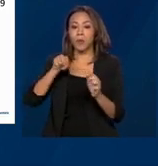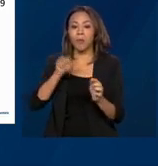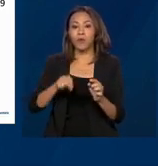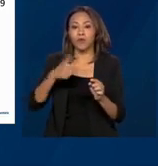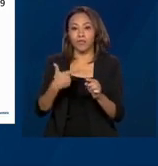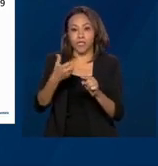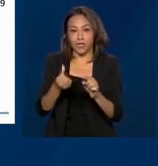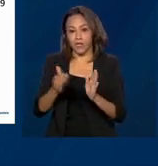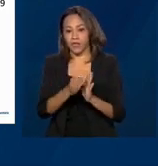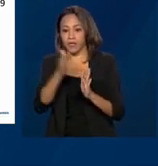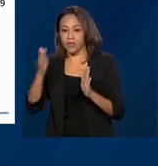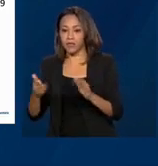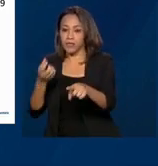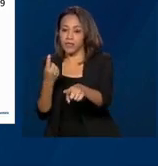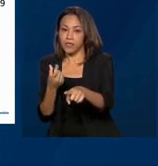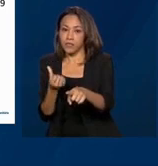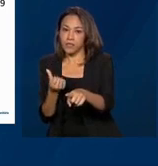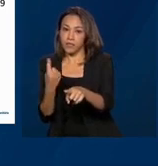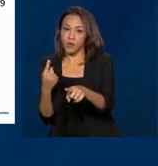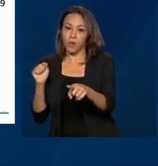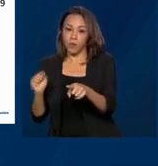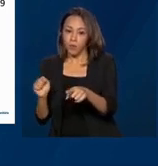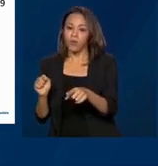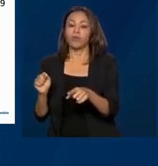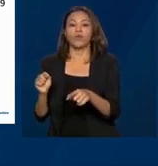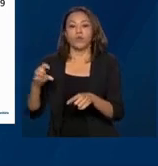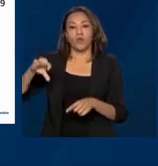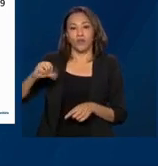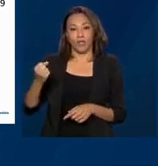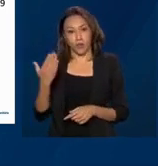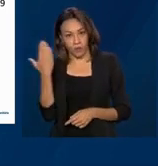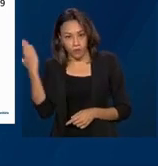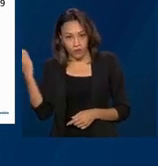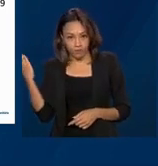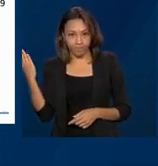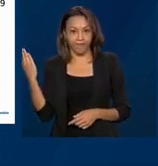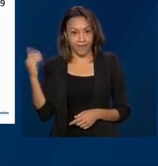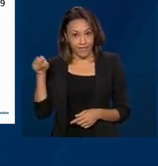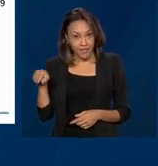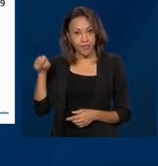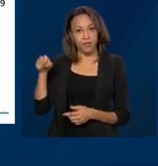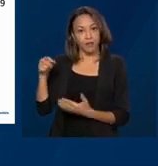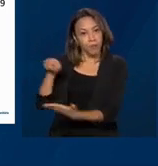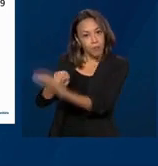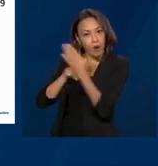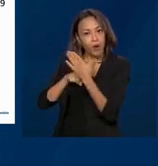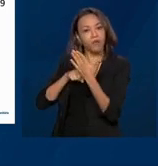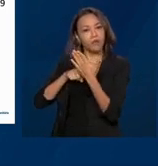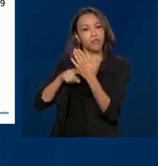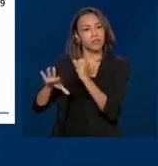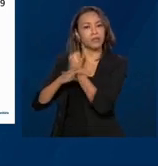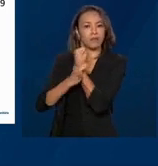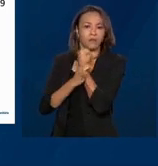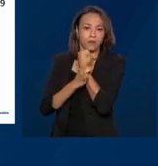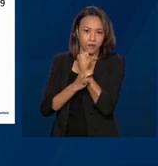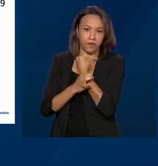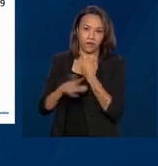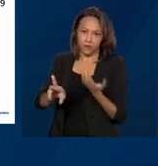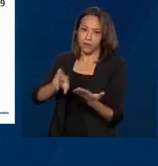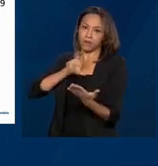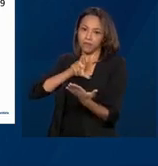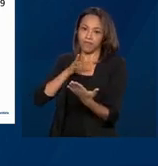35,26 e 61,98. Essa é a confiança que nós temos nesse